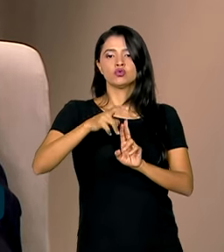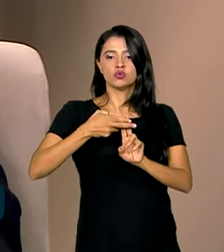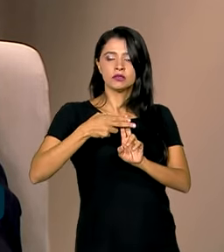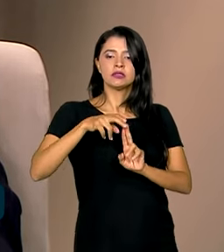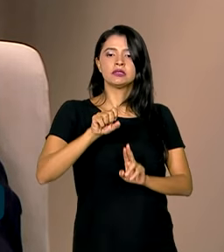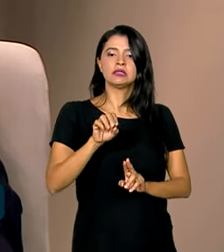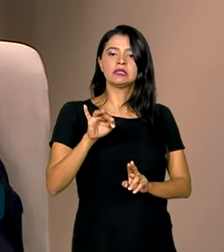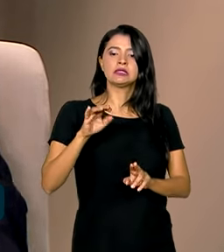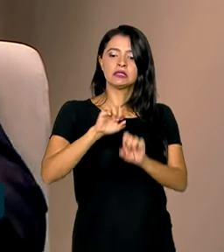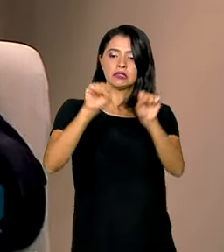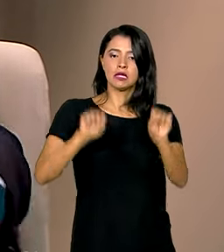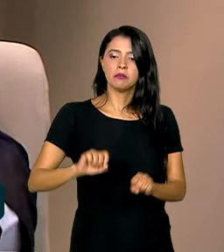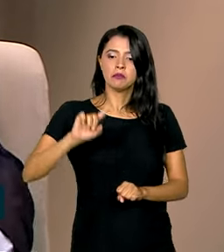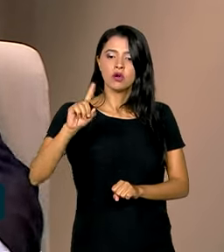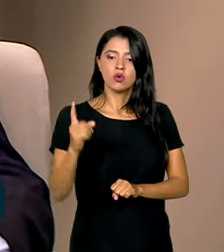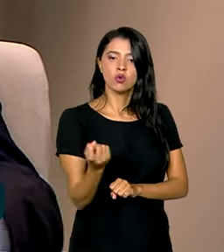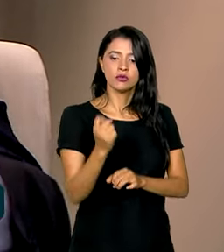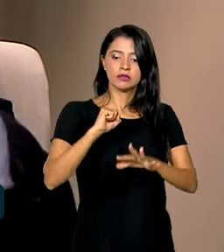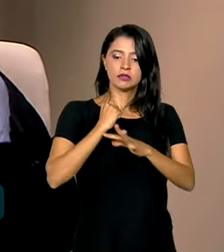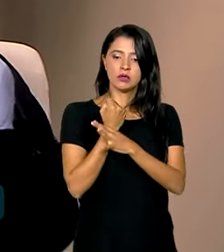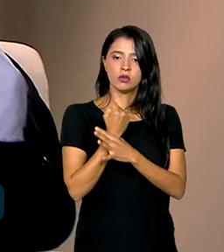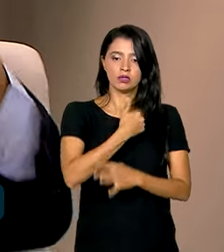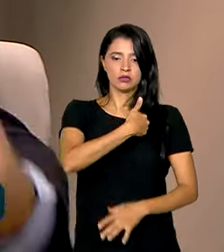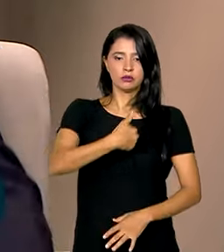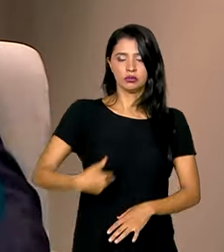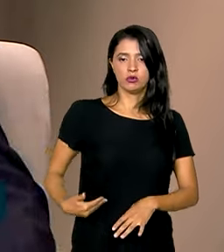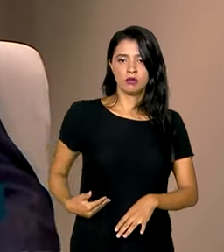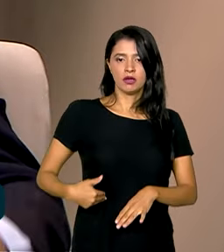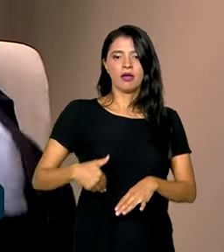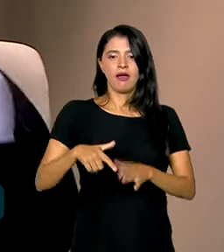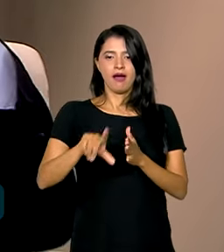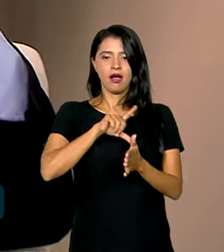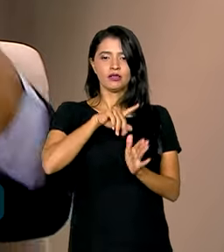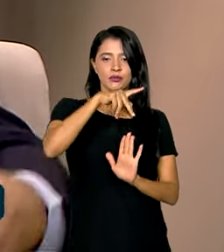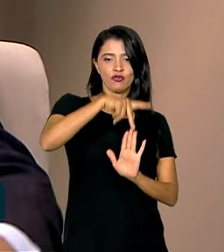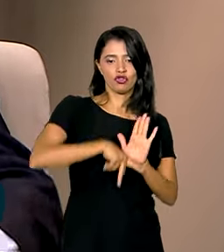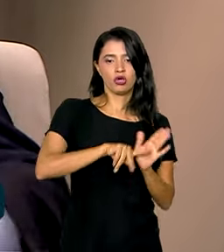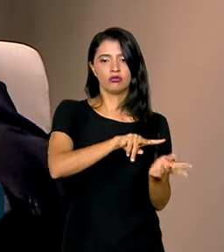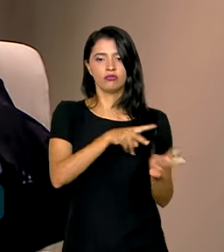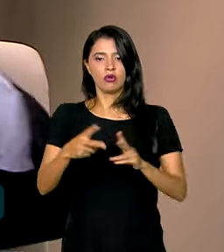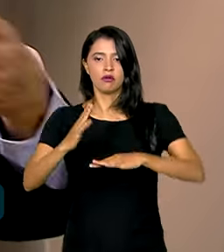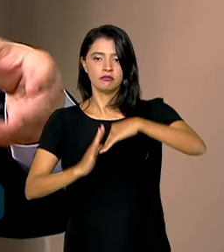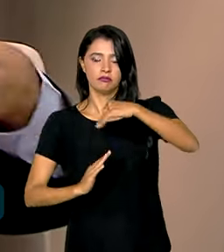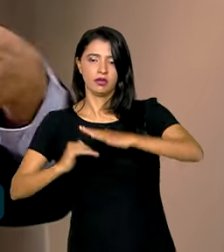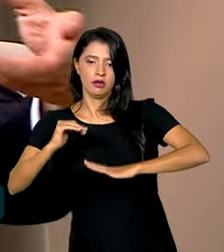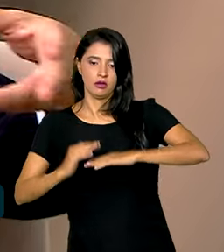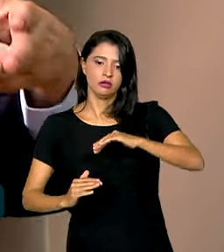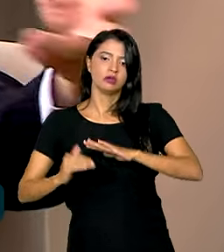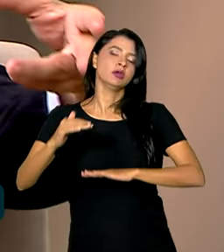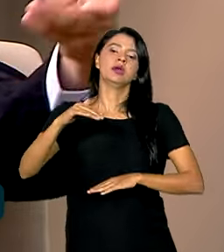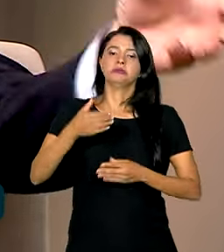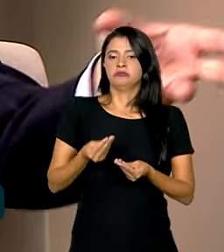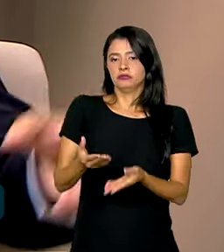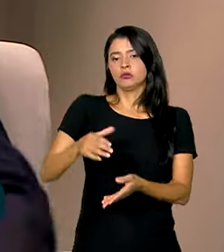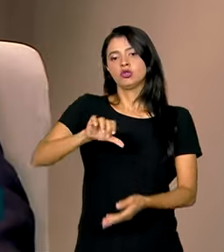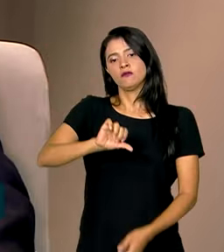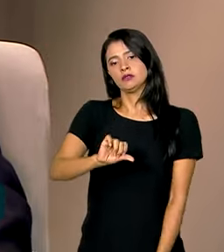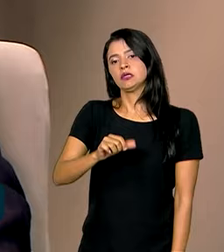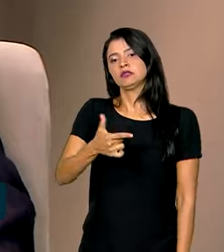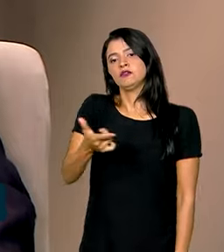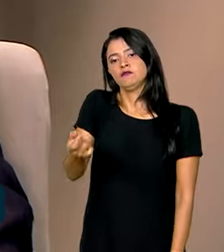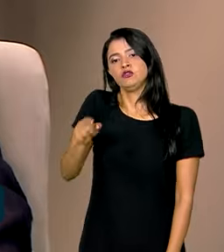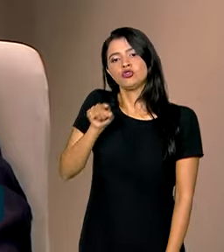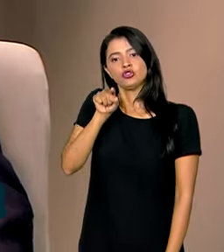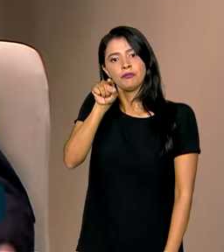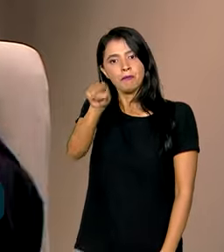Segurança Pública, que nós tiramos do papel. Então, operações integradas, disponibilizamos 920 mil diárias